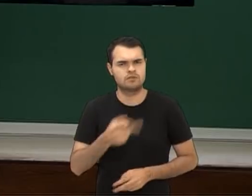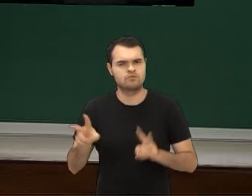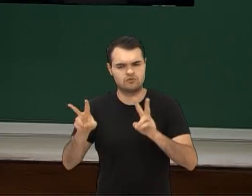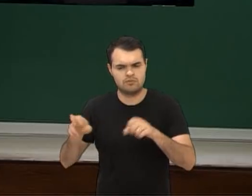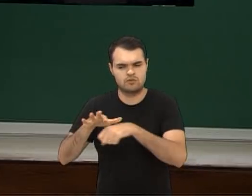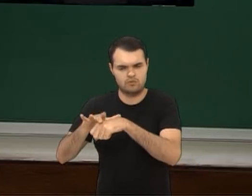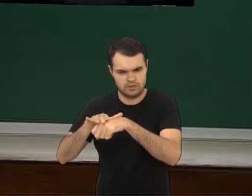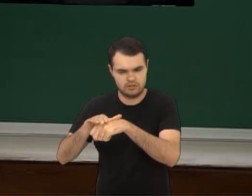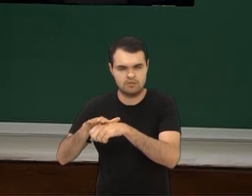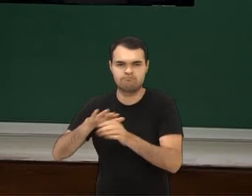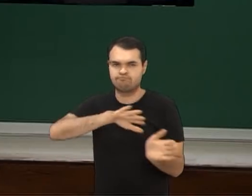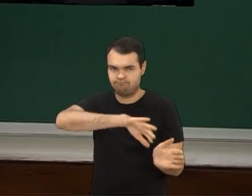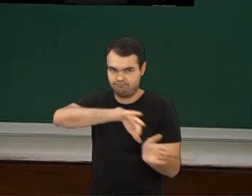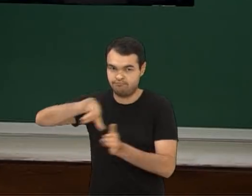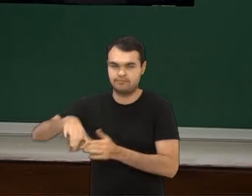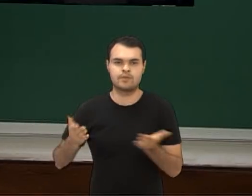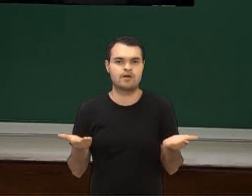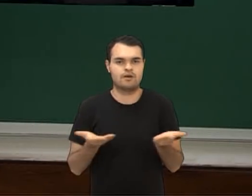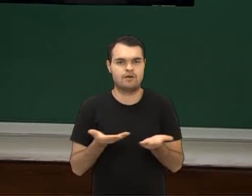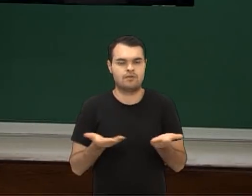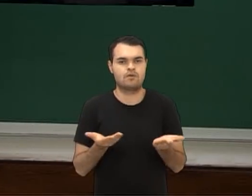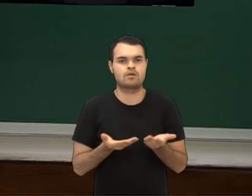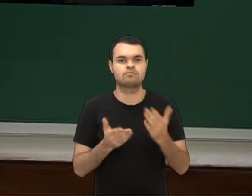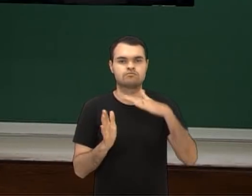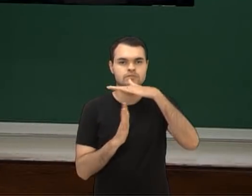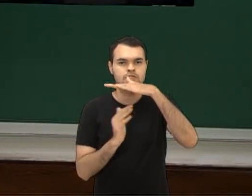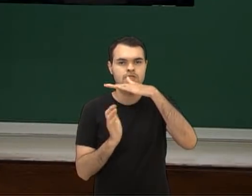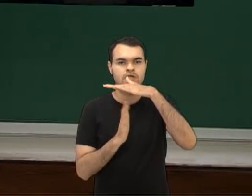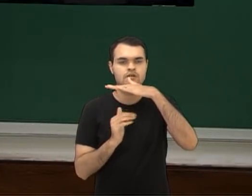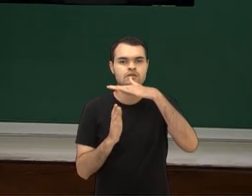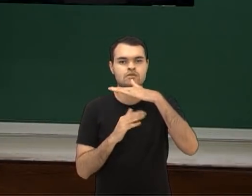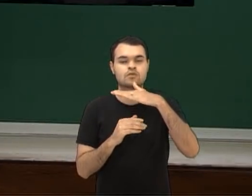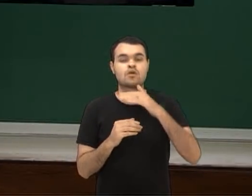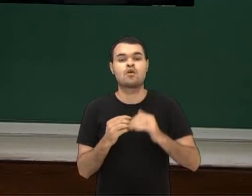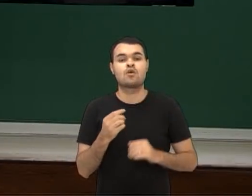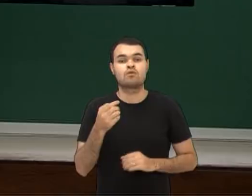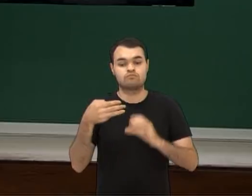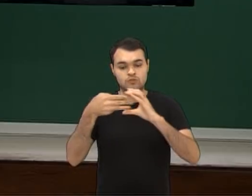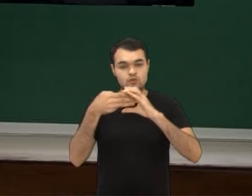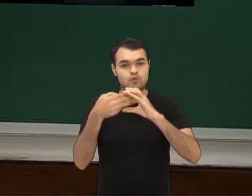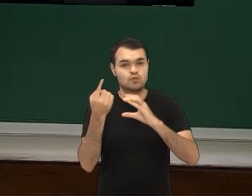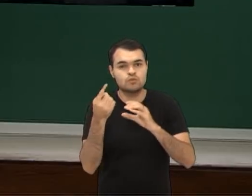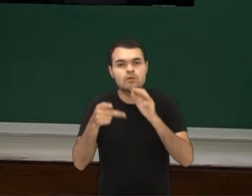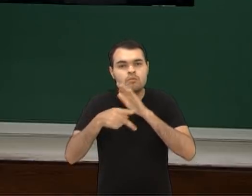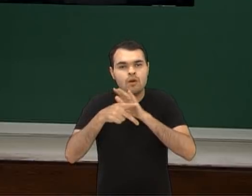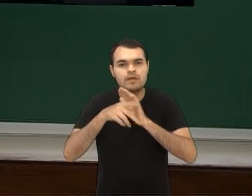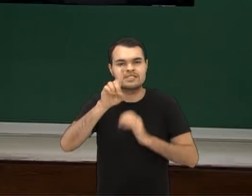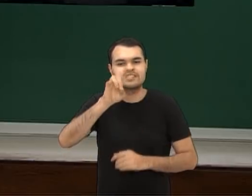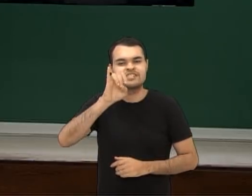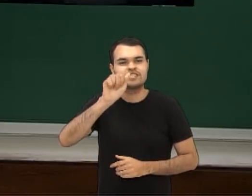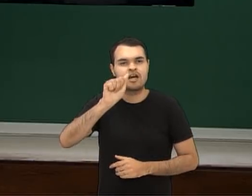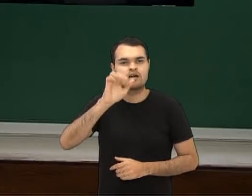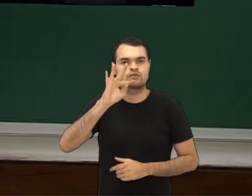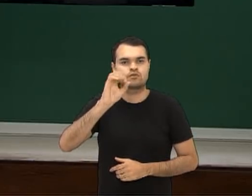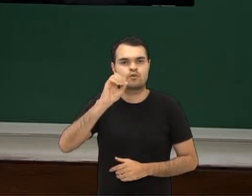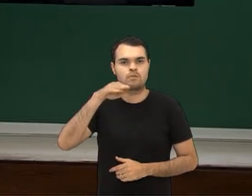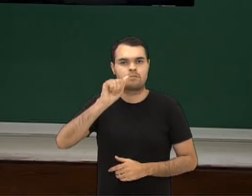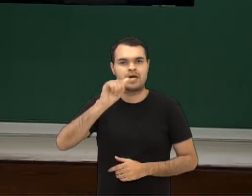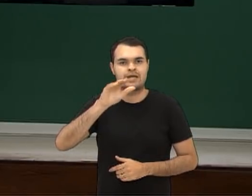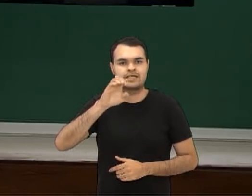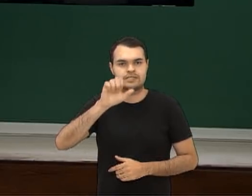agora vamos falar das algas unicelulares, que são as diatomáceas, que possuem uma carapaça